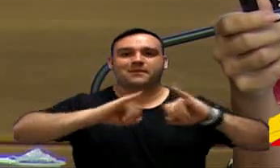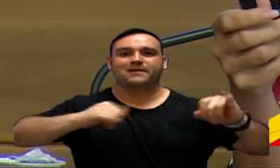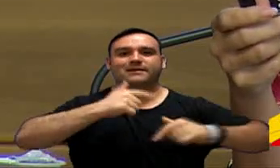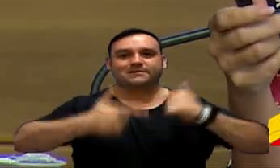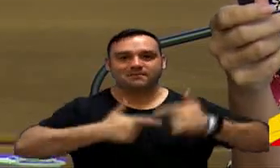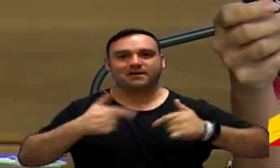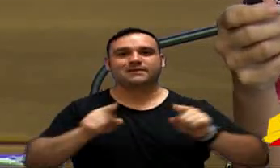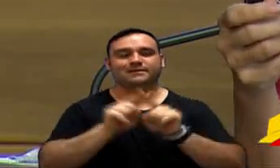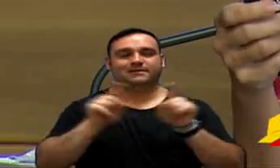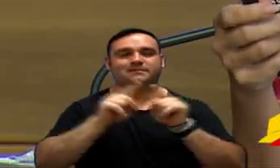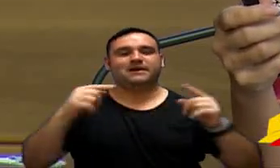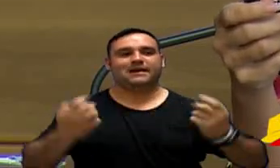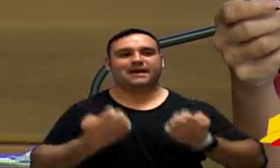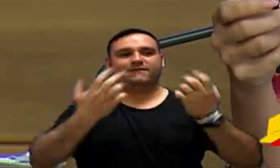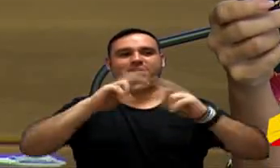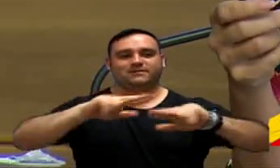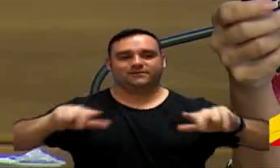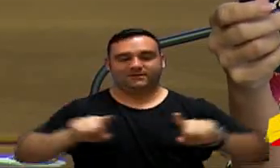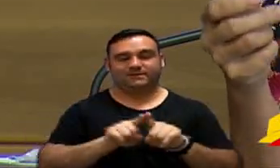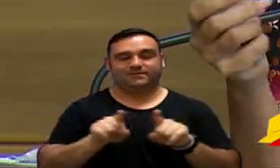trabalhando também esses eventos.